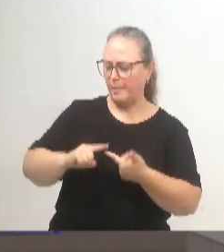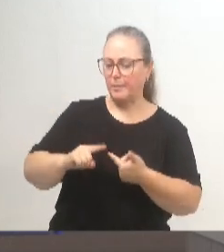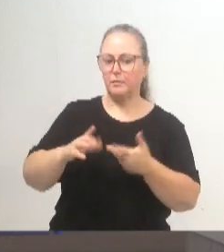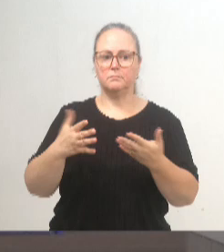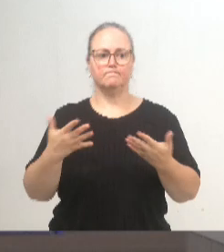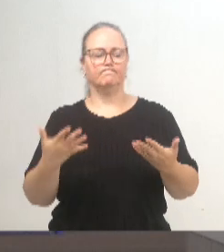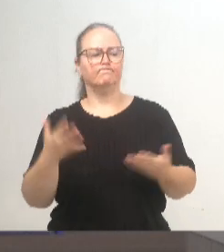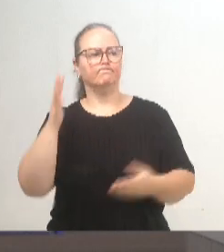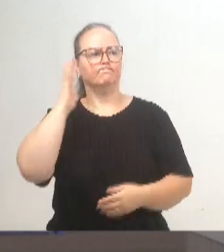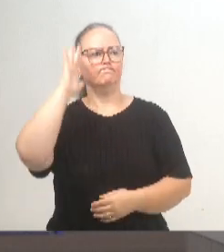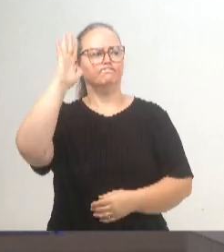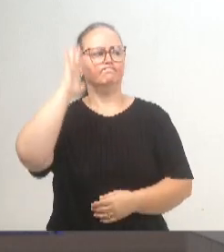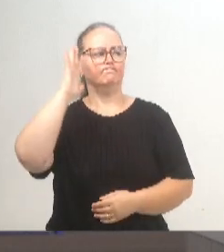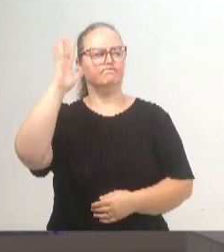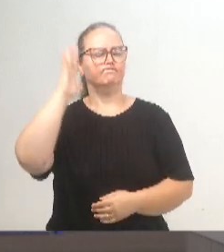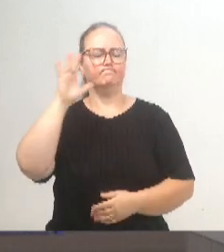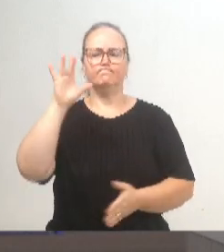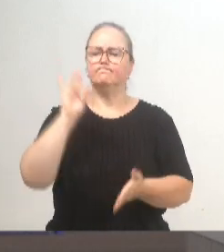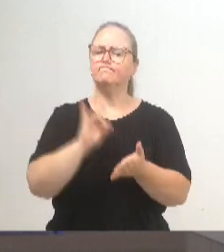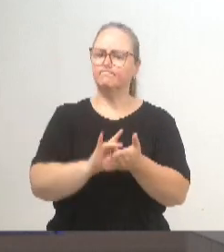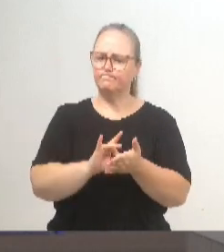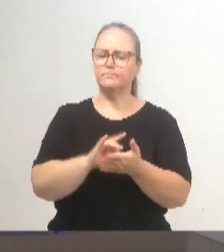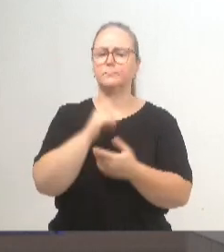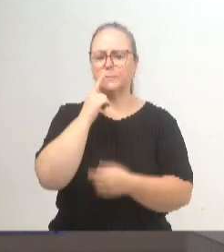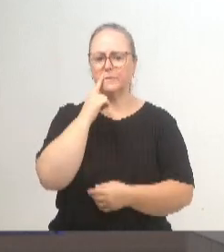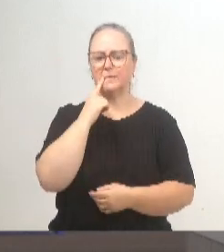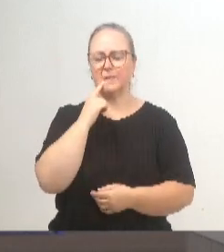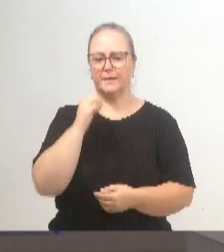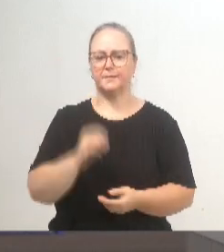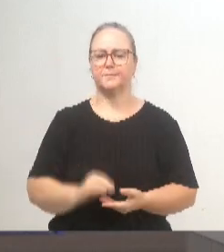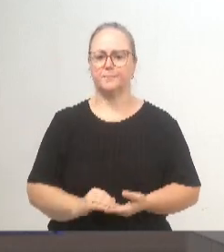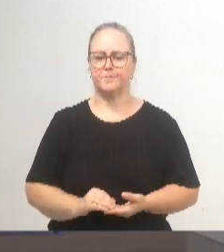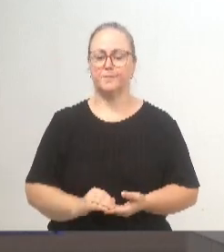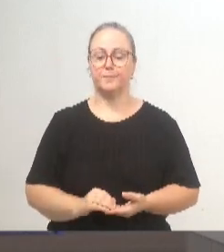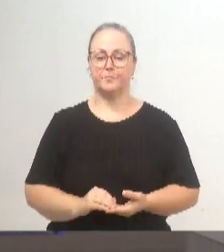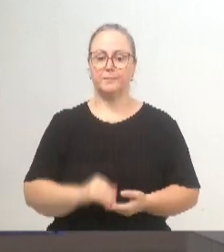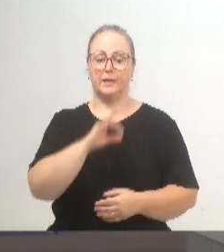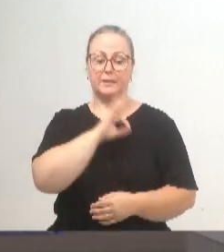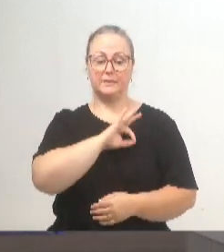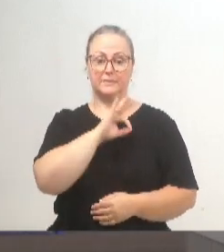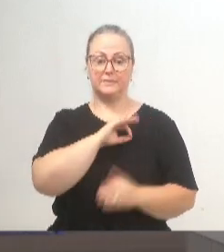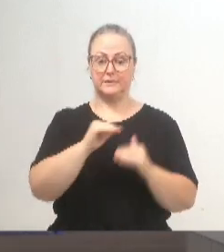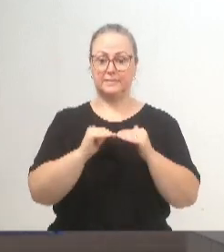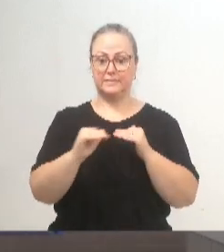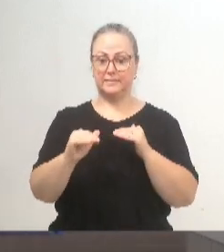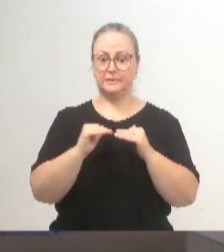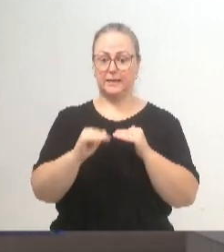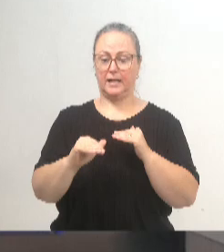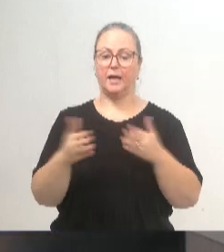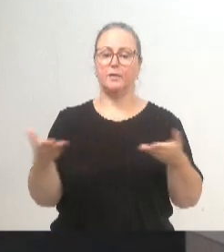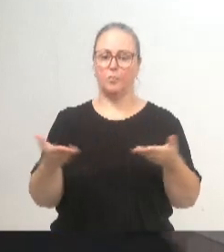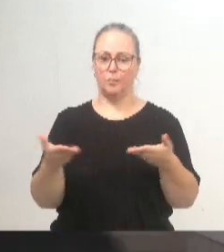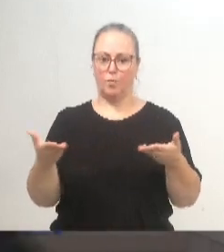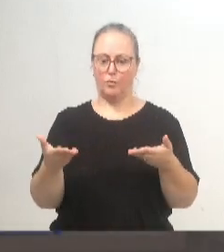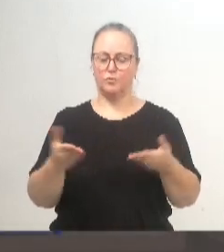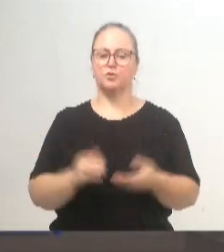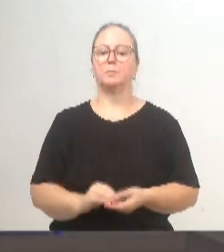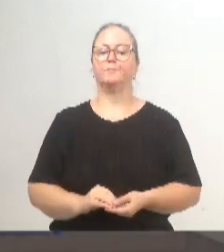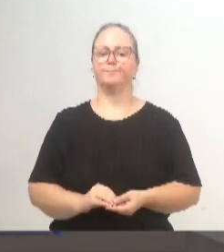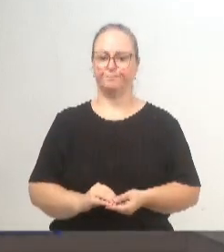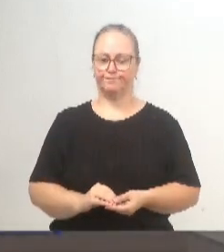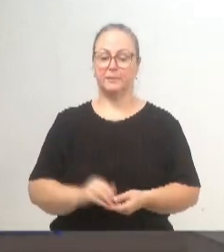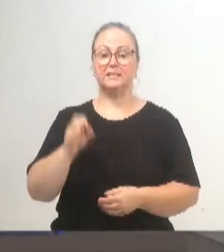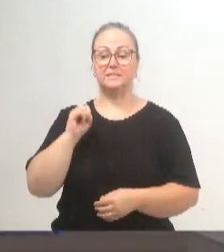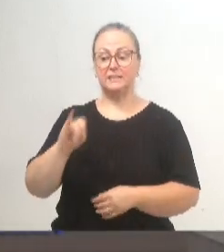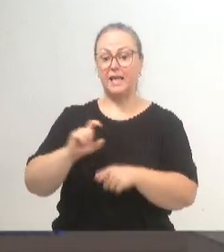essa reflexão nos traz hoje, porque se a gente for olhar com o salário médio que é hoje, um pai de família, sustentar. Se tiver que pagar